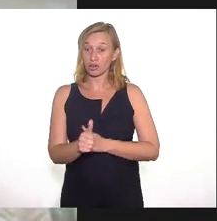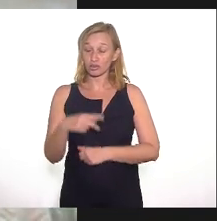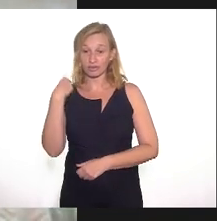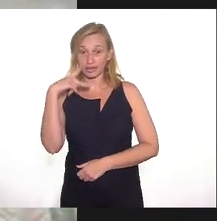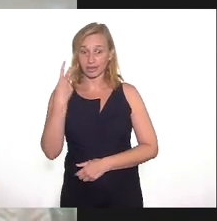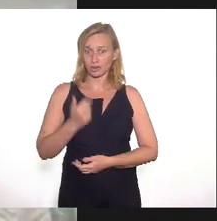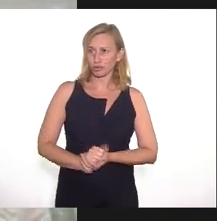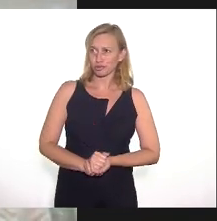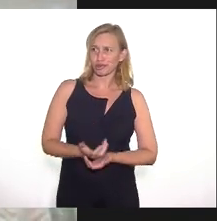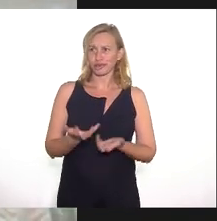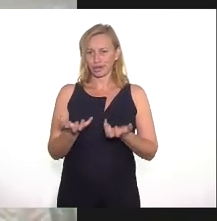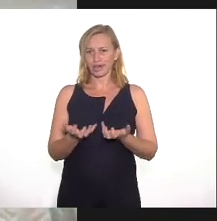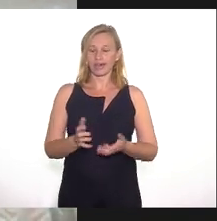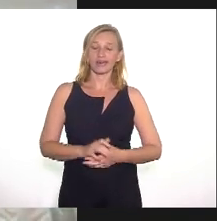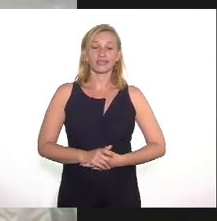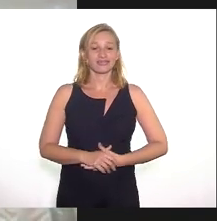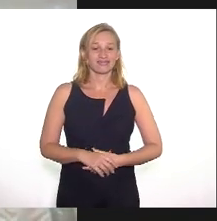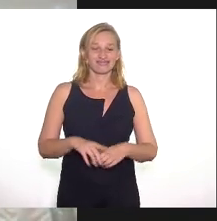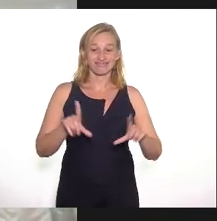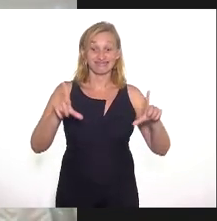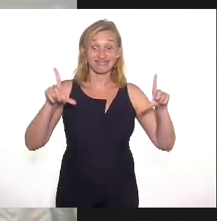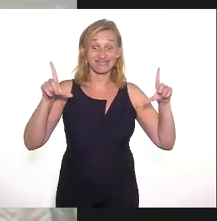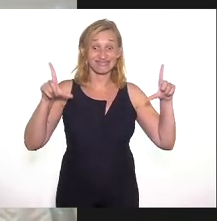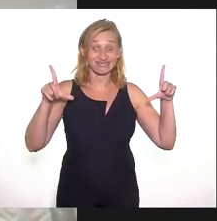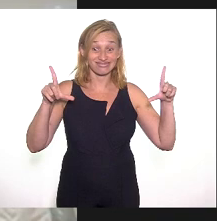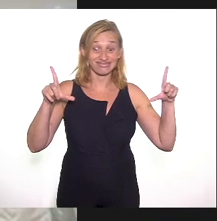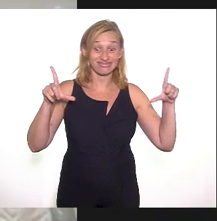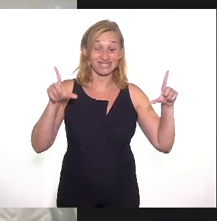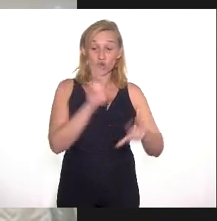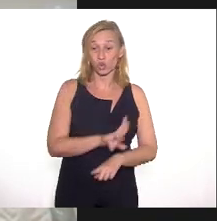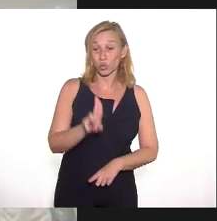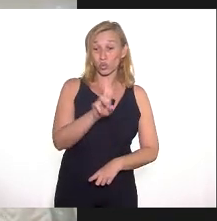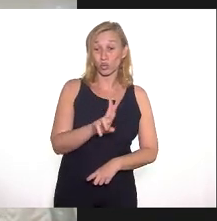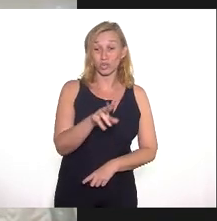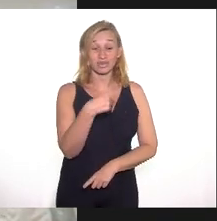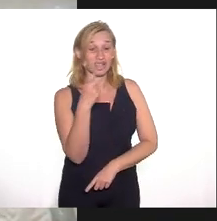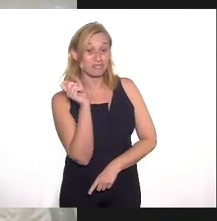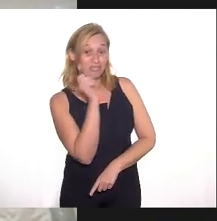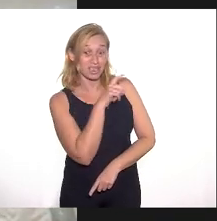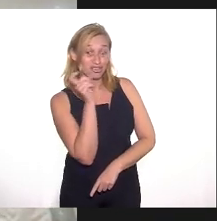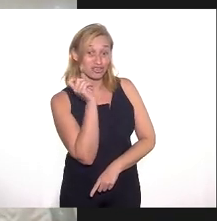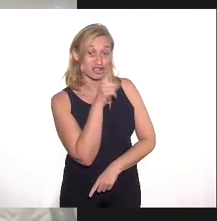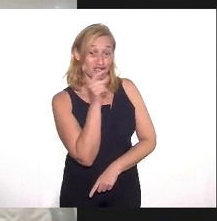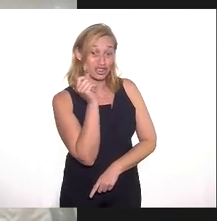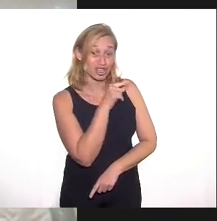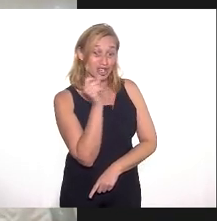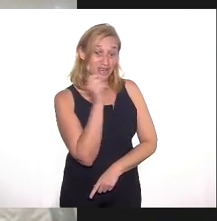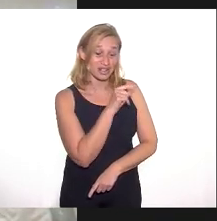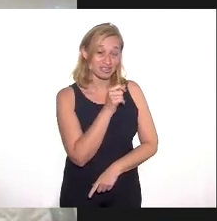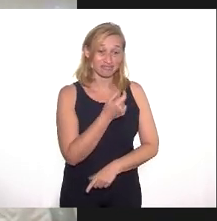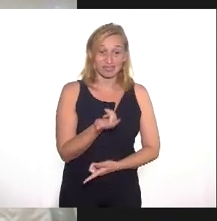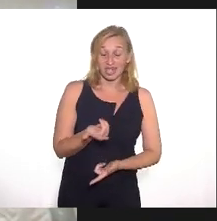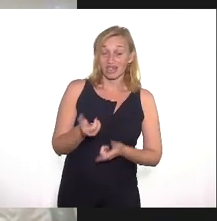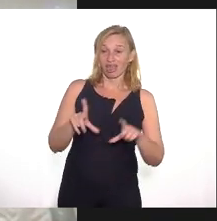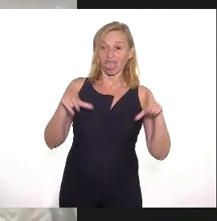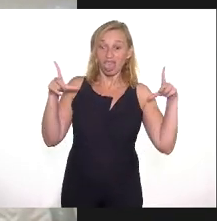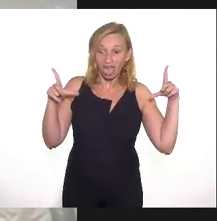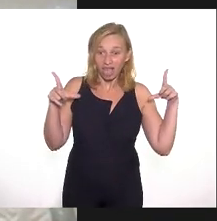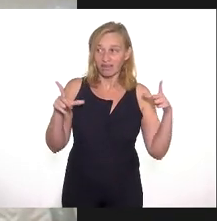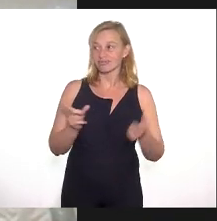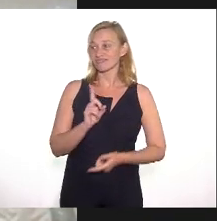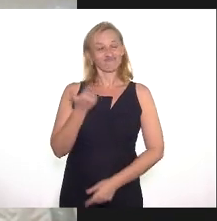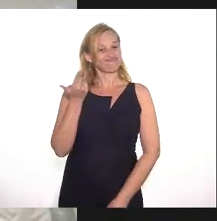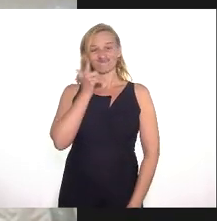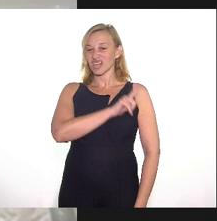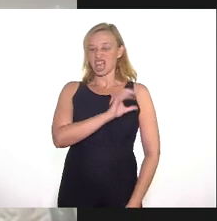vereadora que está querendo, mais uma vez, fazer da desgraça, fazer da mentira o seu palanque e, dessa vez, não vai conseguir. Na